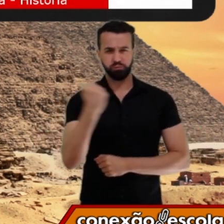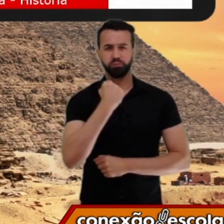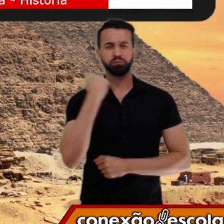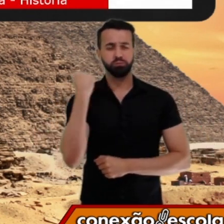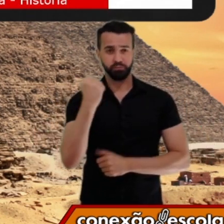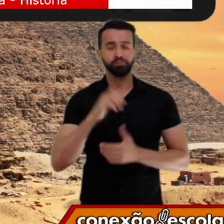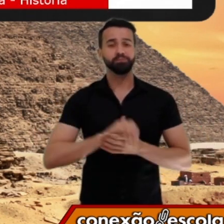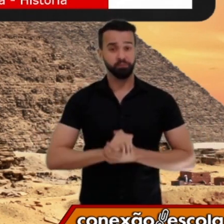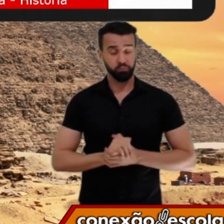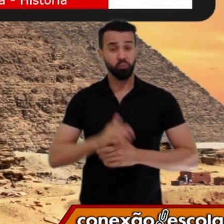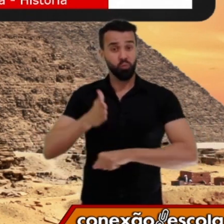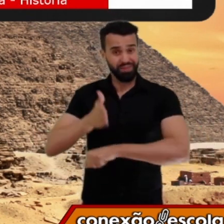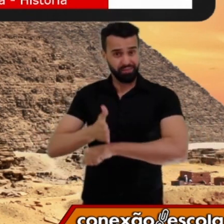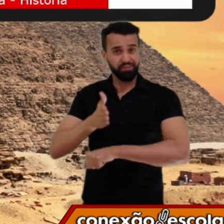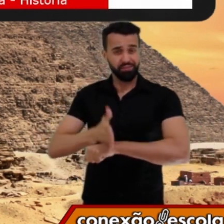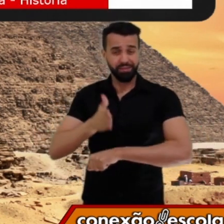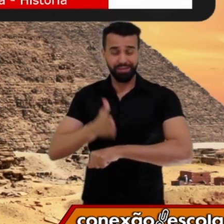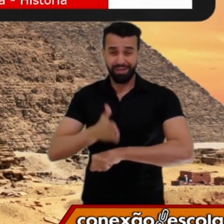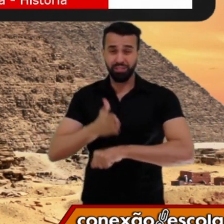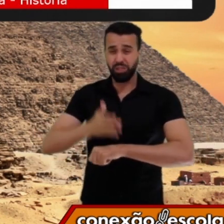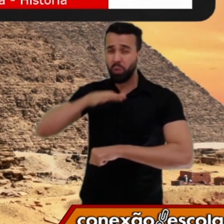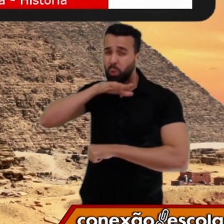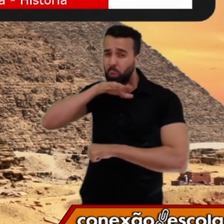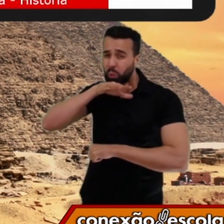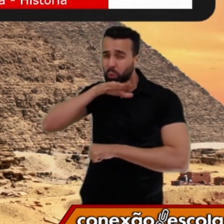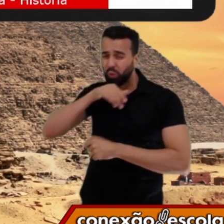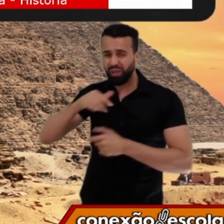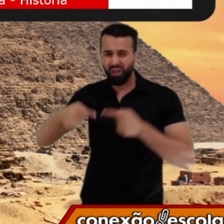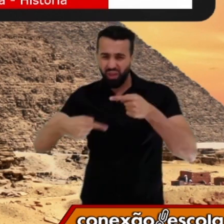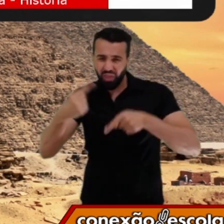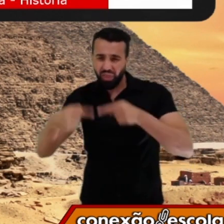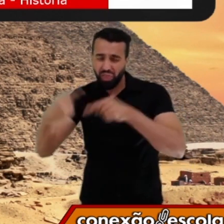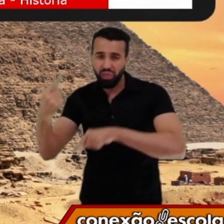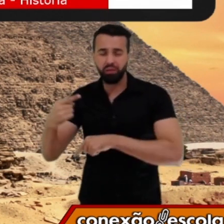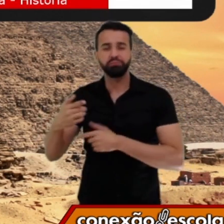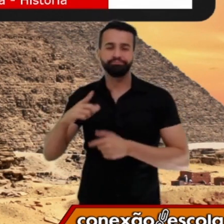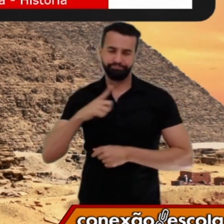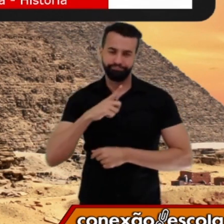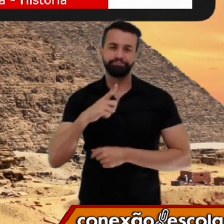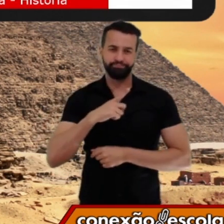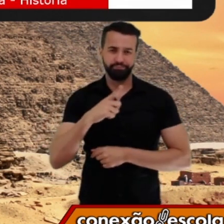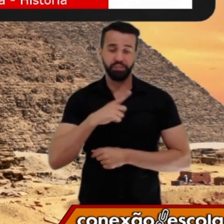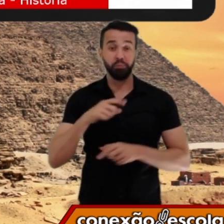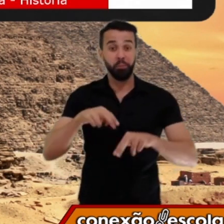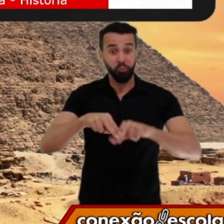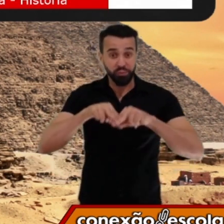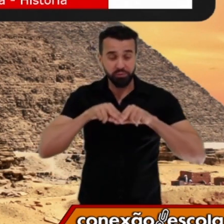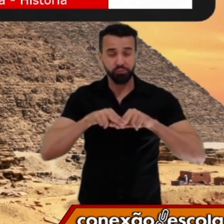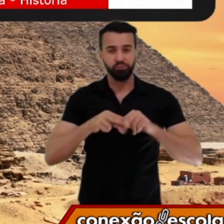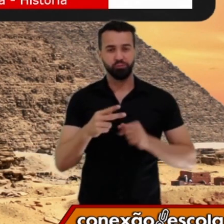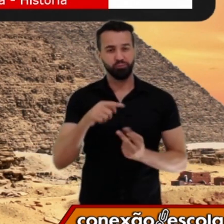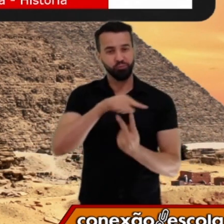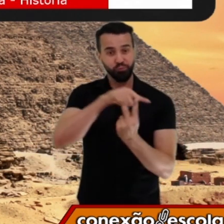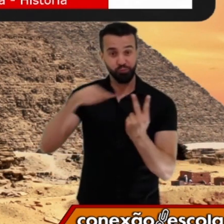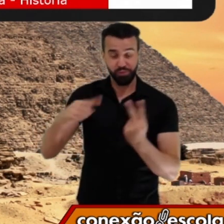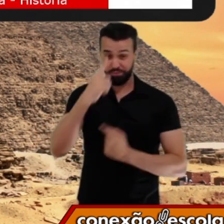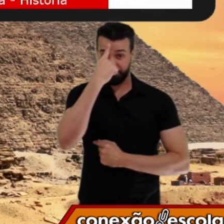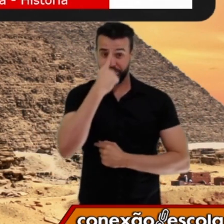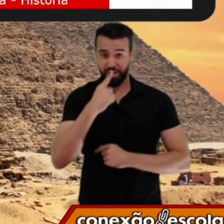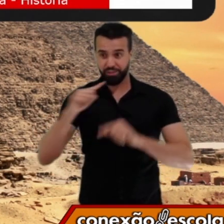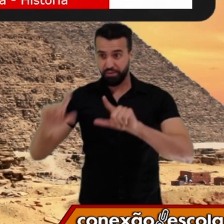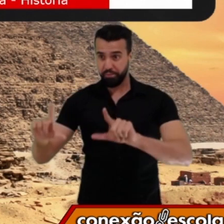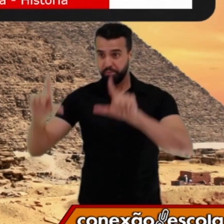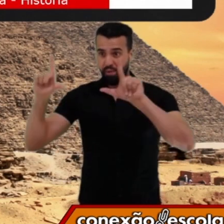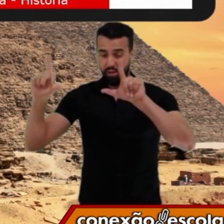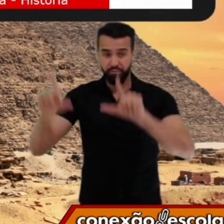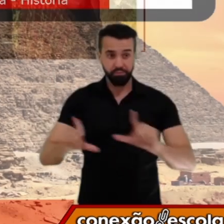lado obscuro. Por isso, eu coloquei aquelas duas imagens no primeiro slide que nós vimos aqui. Eu